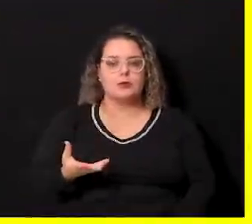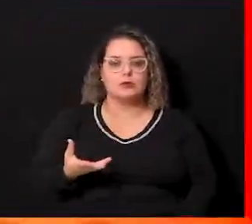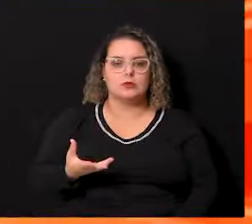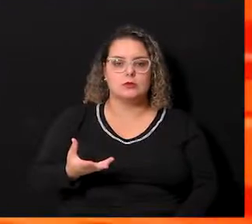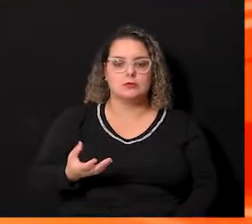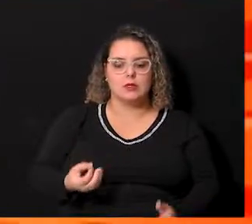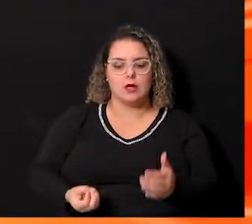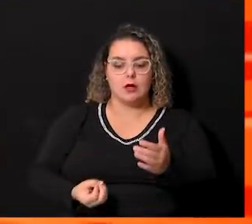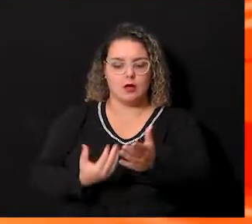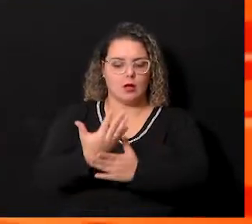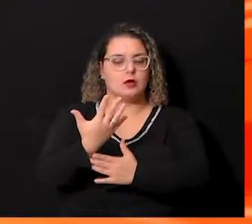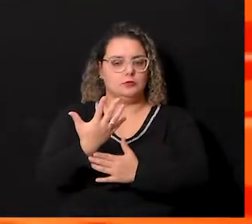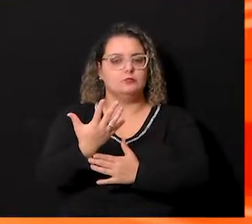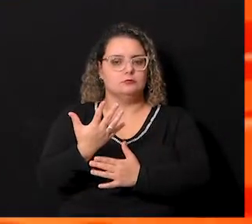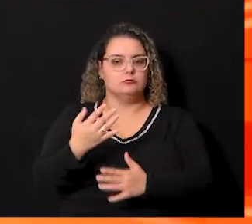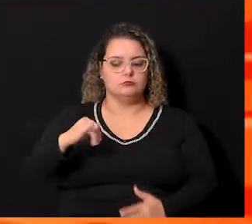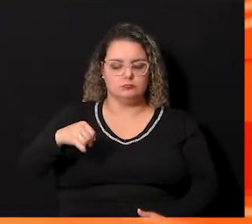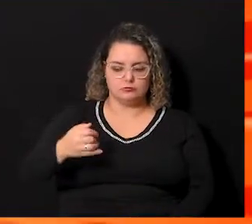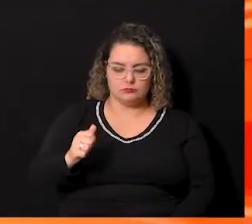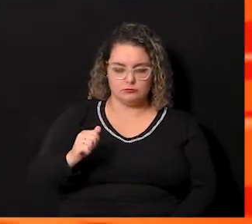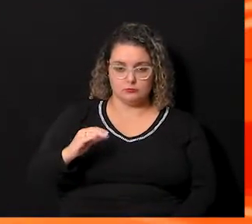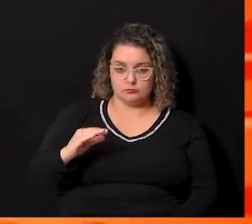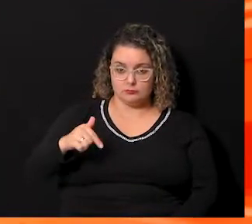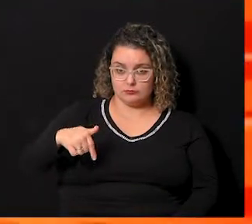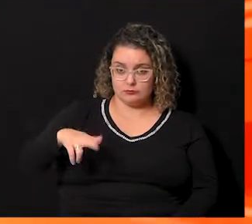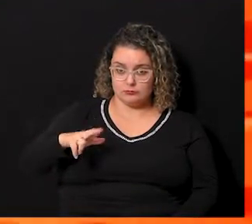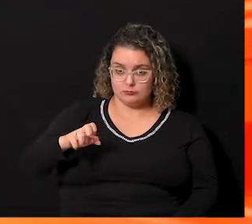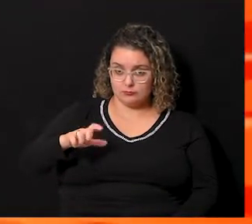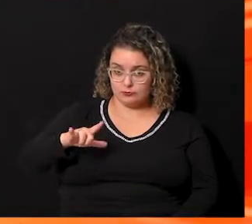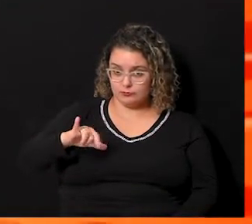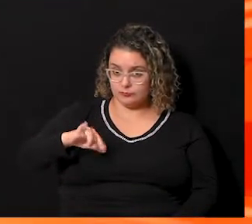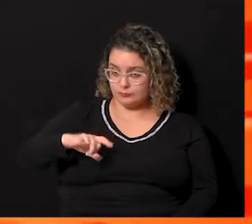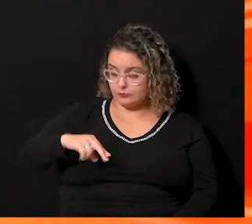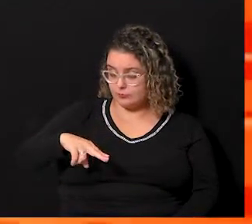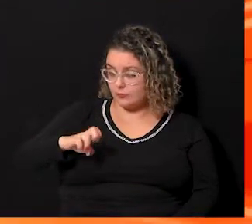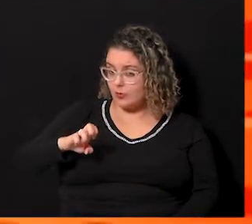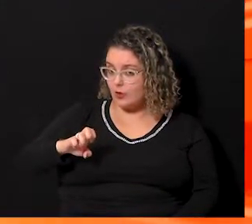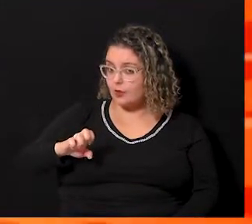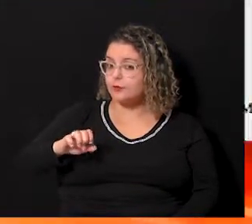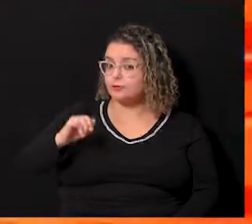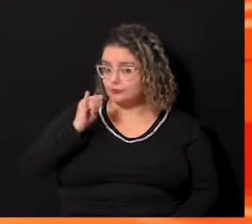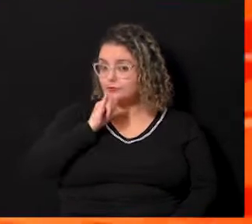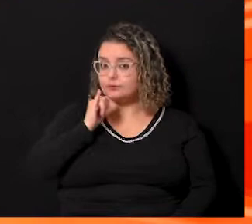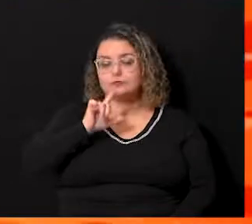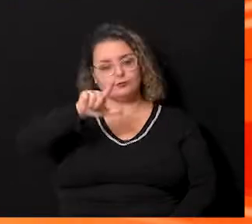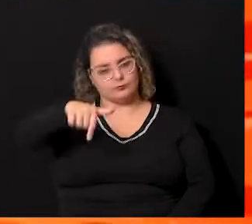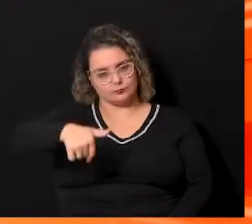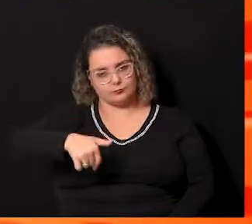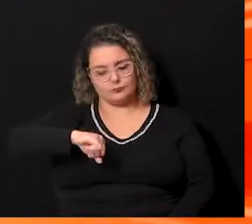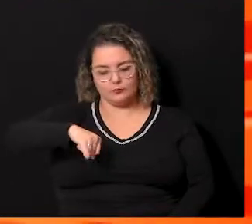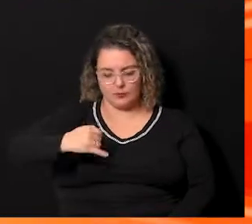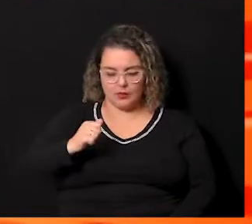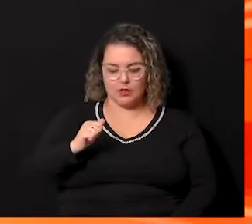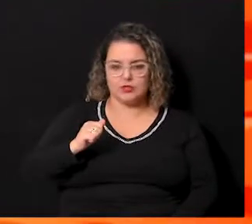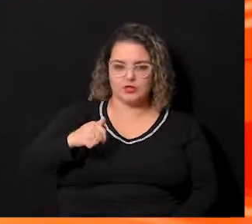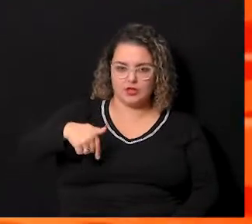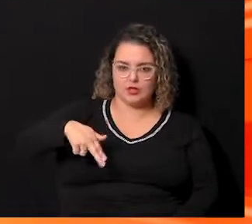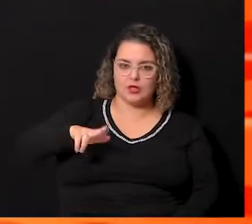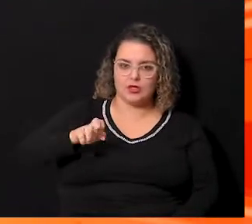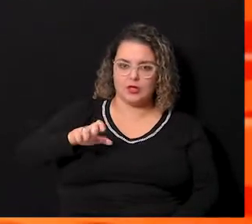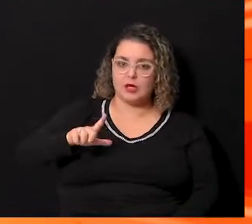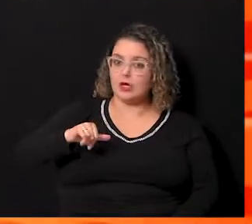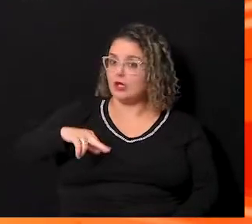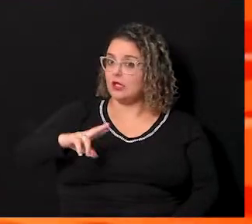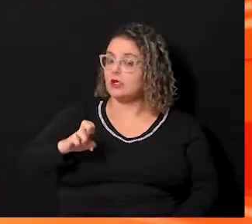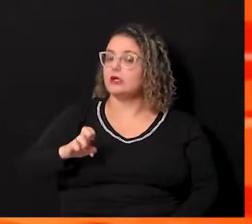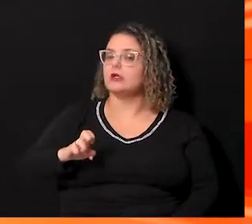e a Jaqueline nasceu. Então ela veio primeiro a Jaqueline italiana, e aí depois veio a Jaqueline brasileira. Então,